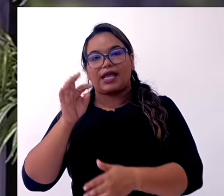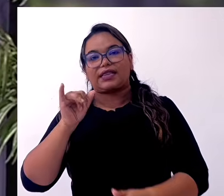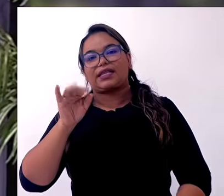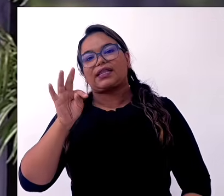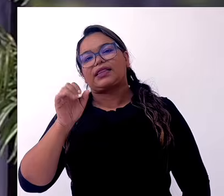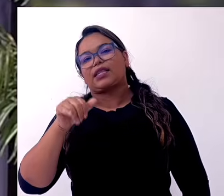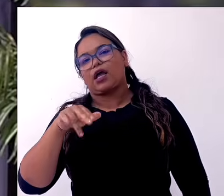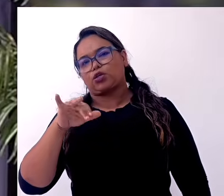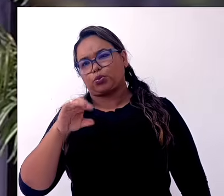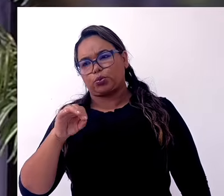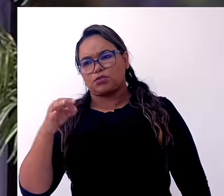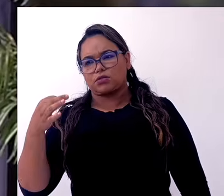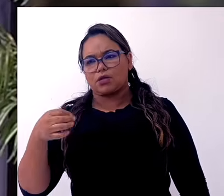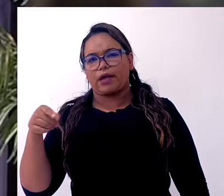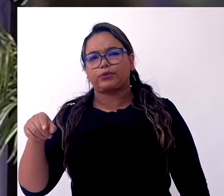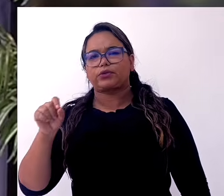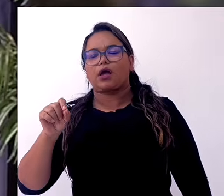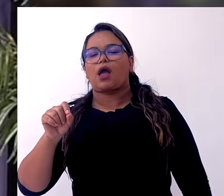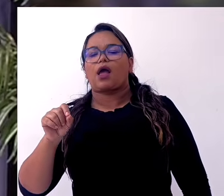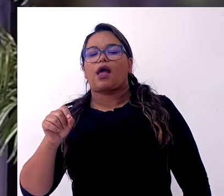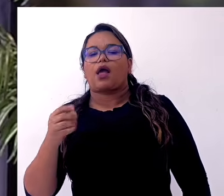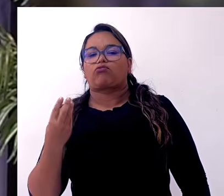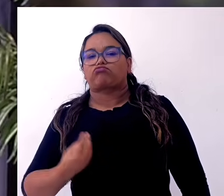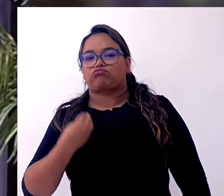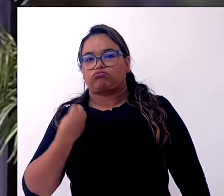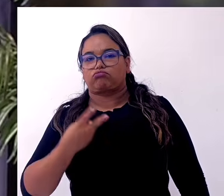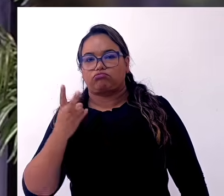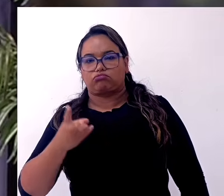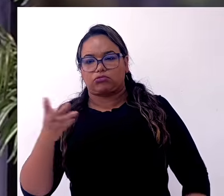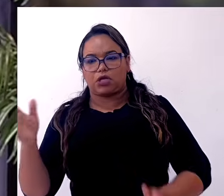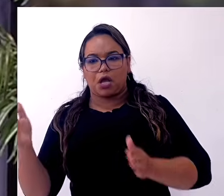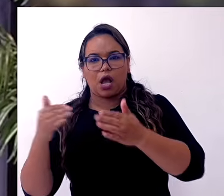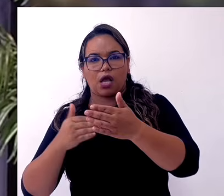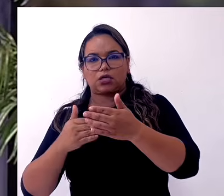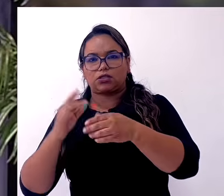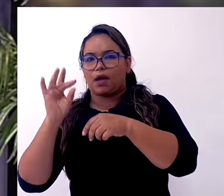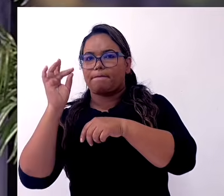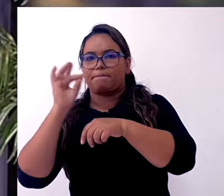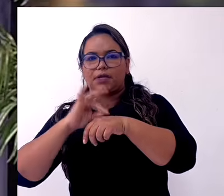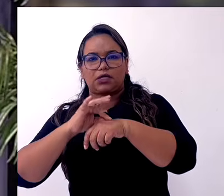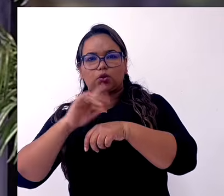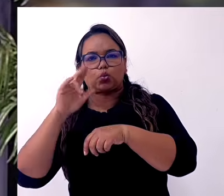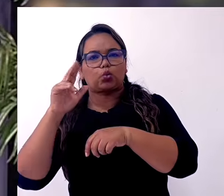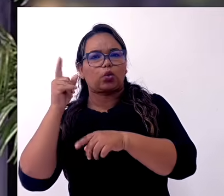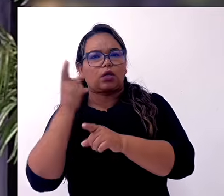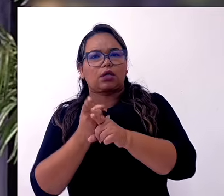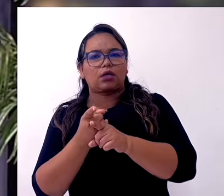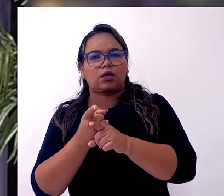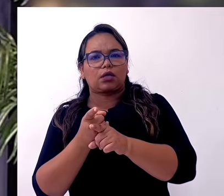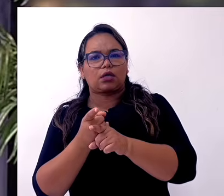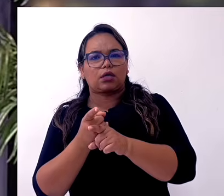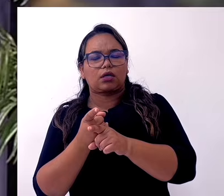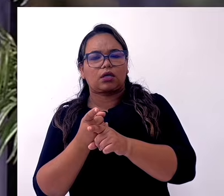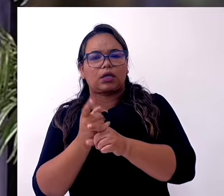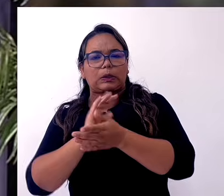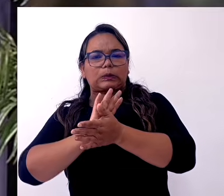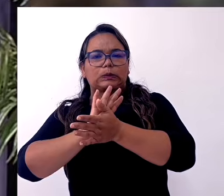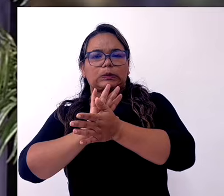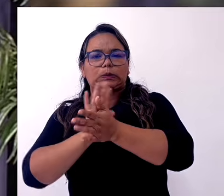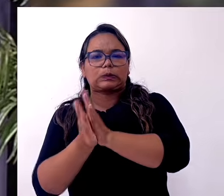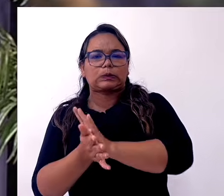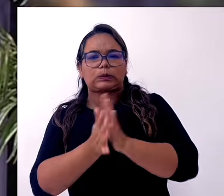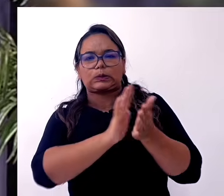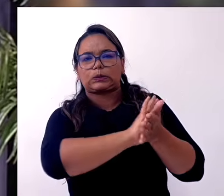Agora, estes aviões, eles atingiram as Torres Gêmeas com absoluta precisão. As suas